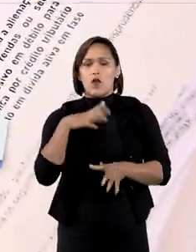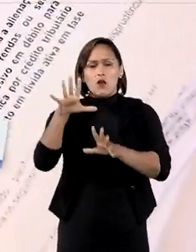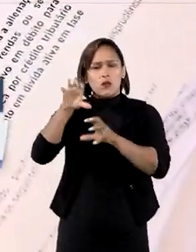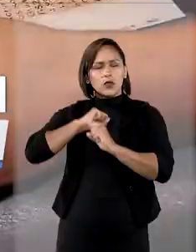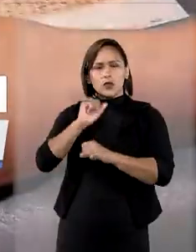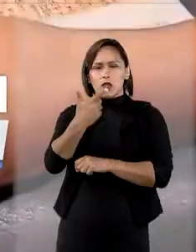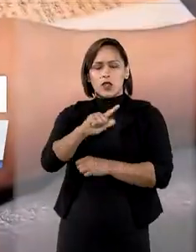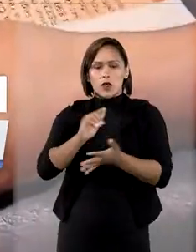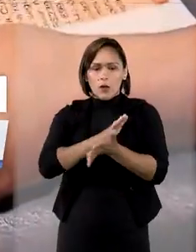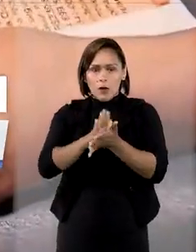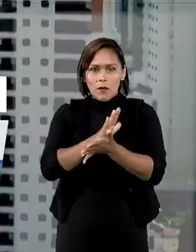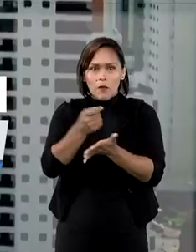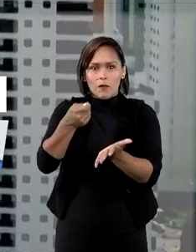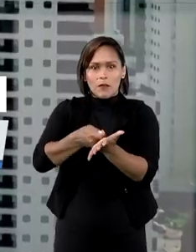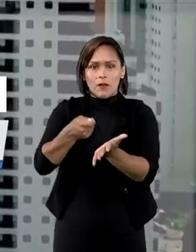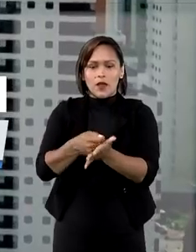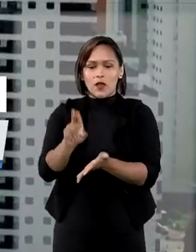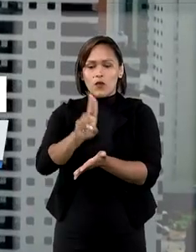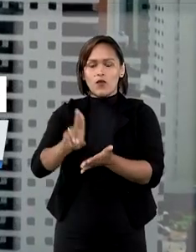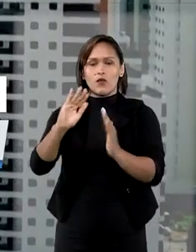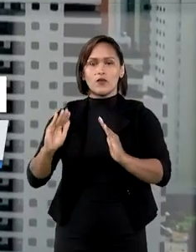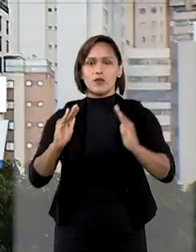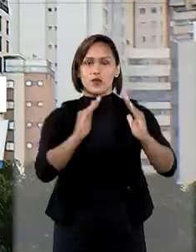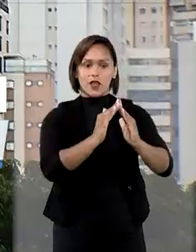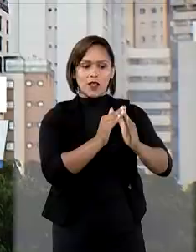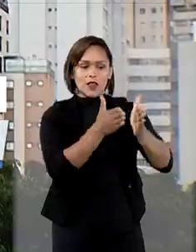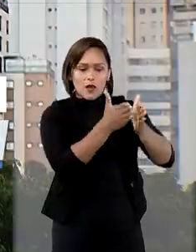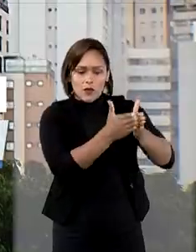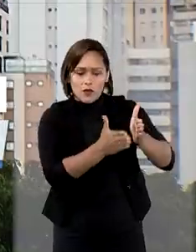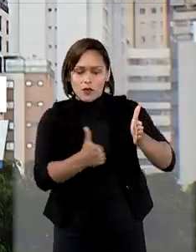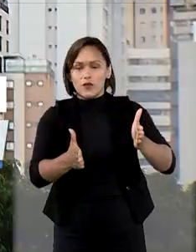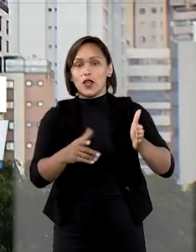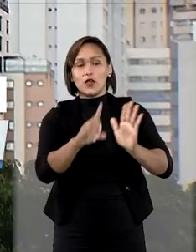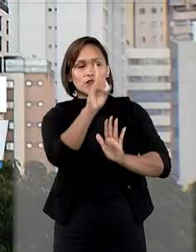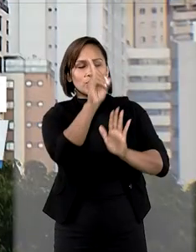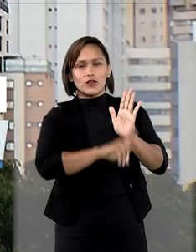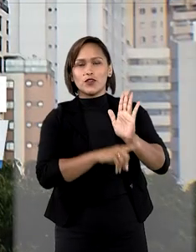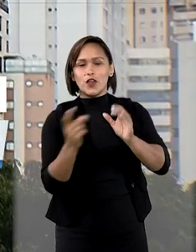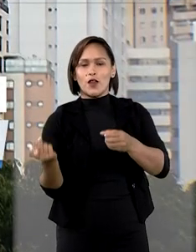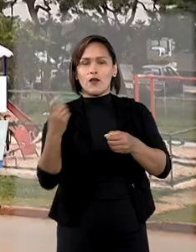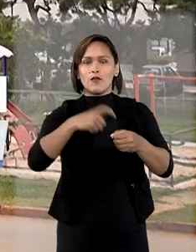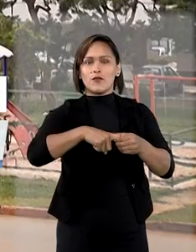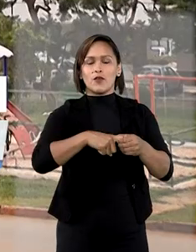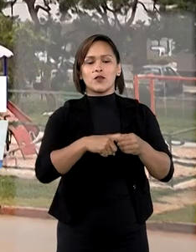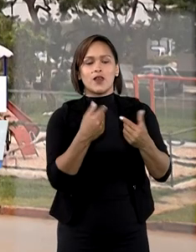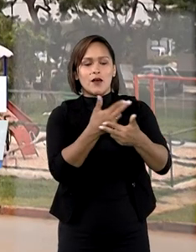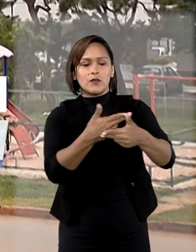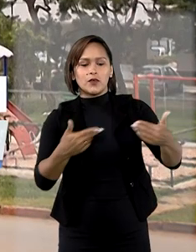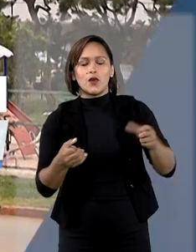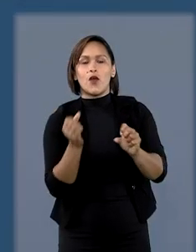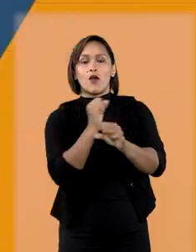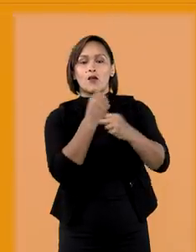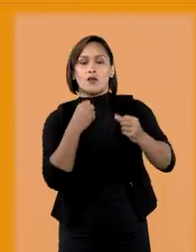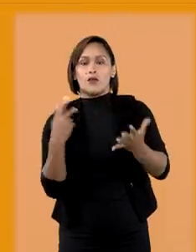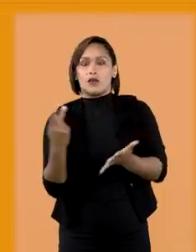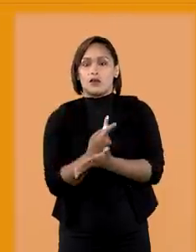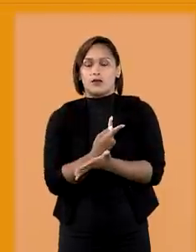Possuidor não está isento de pagar pelo uso do imóvel enquanto exerce direito de retenção por